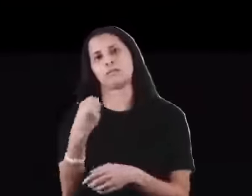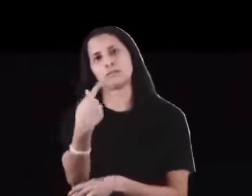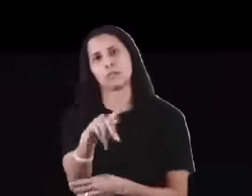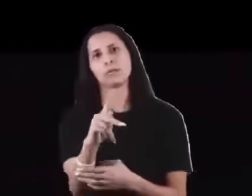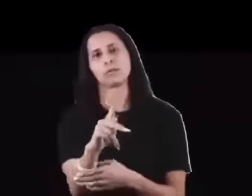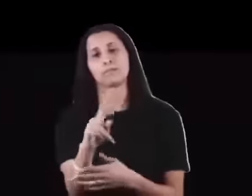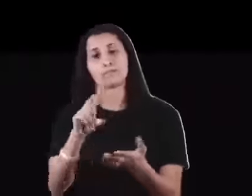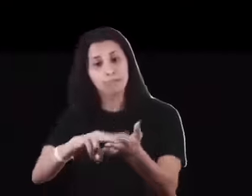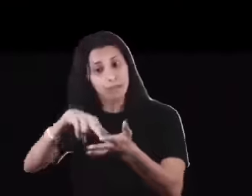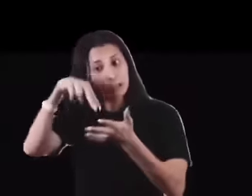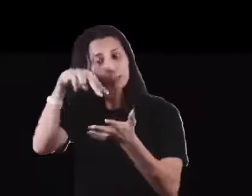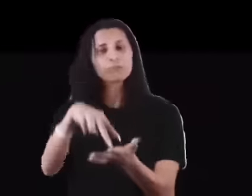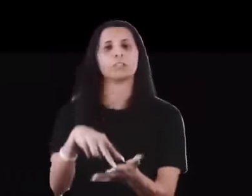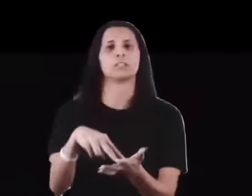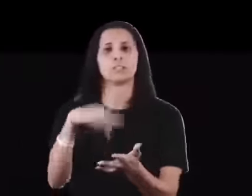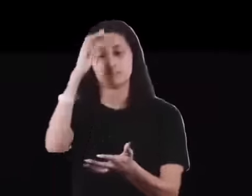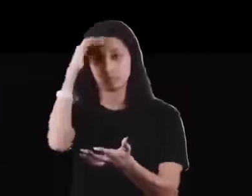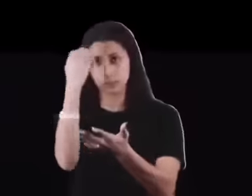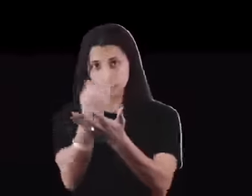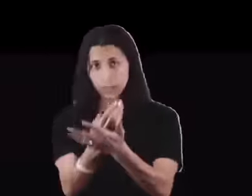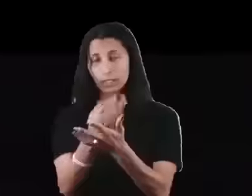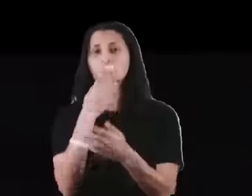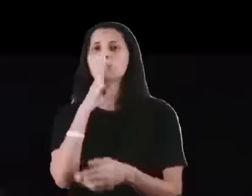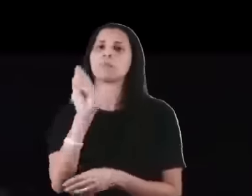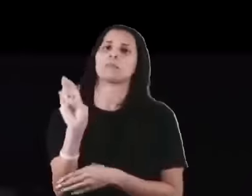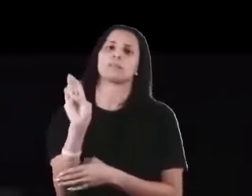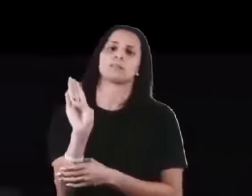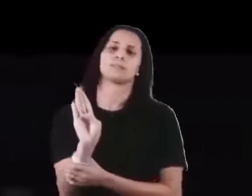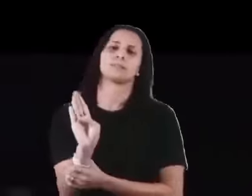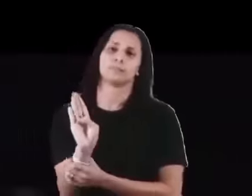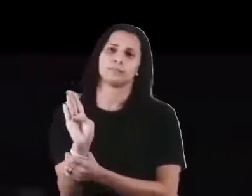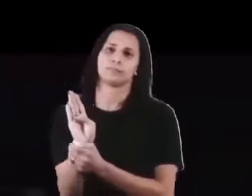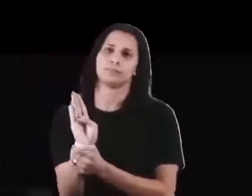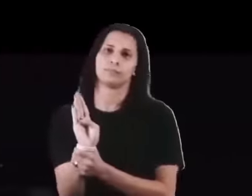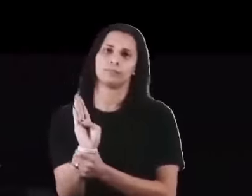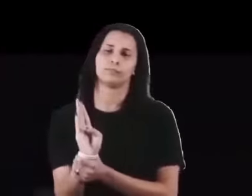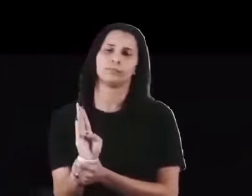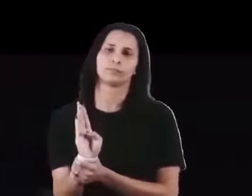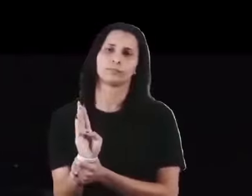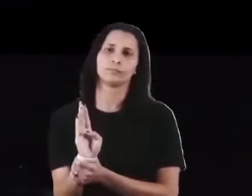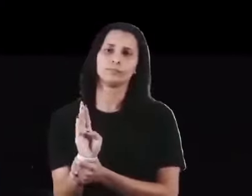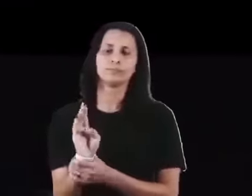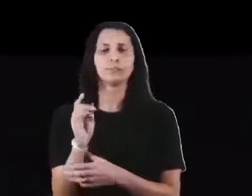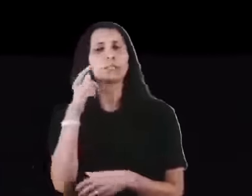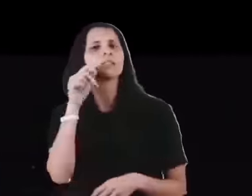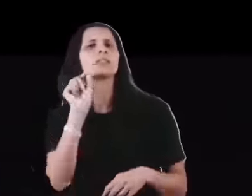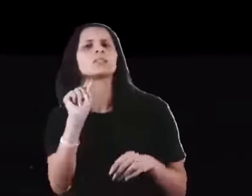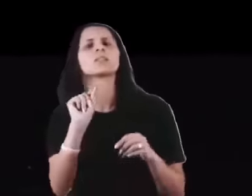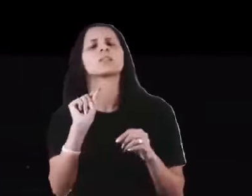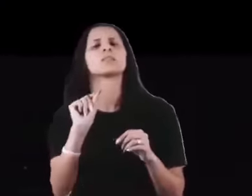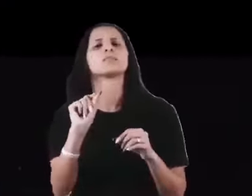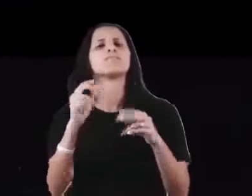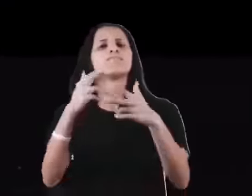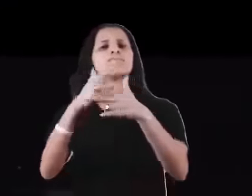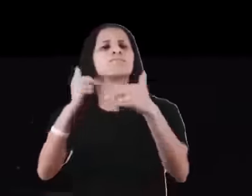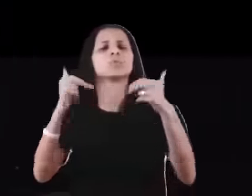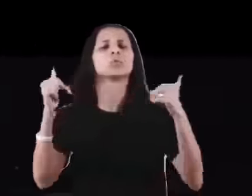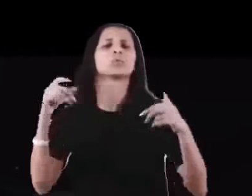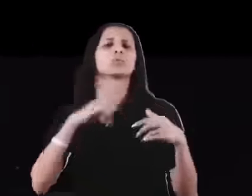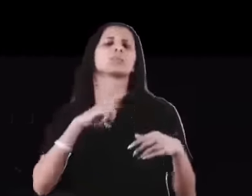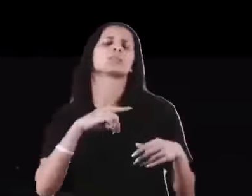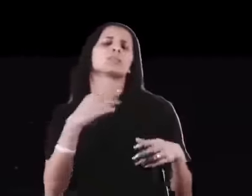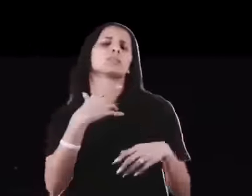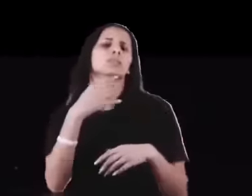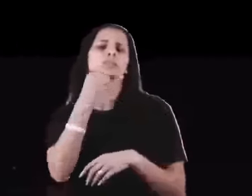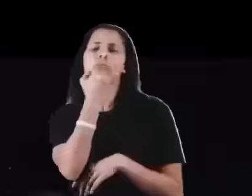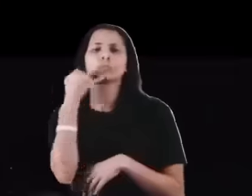e levante-se e creia na promessa e quem nunca teve um Ismael para clamar por você na hora de